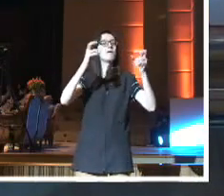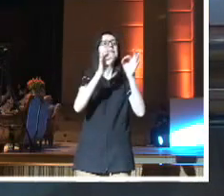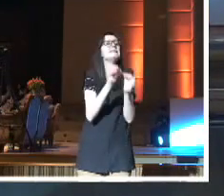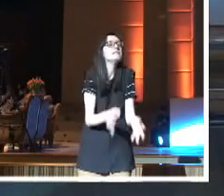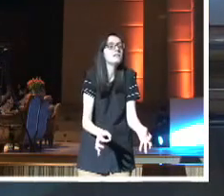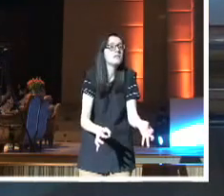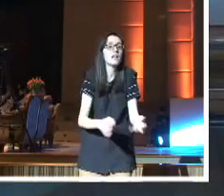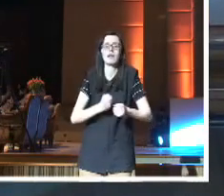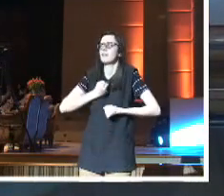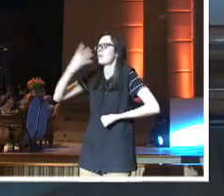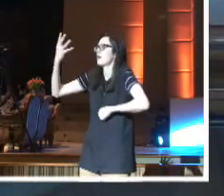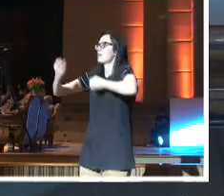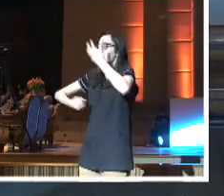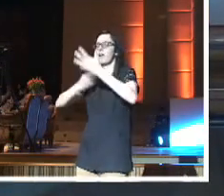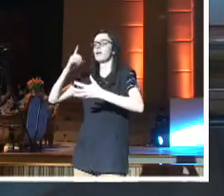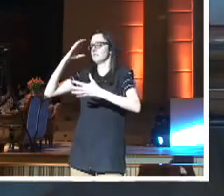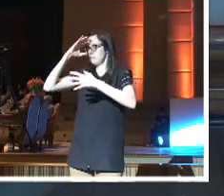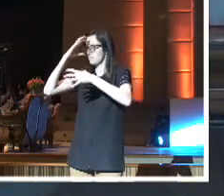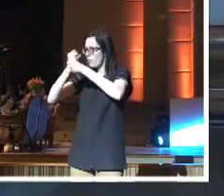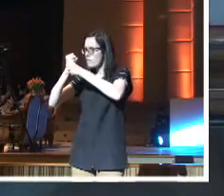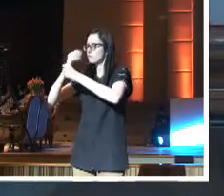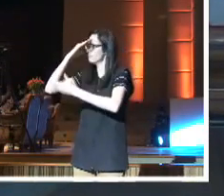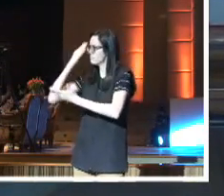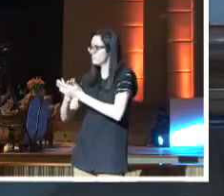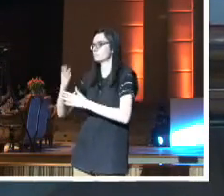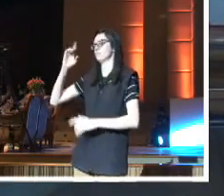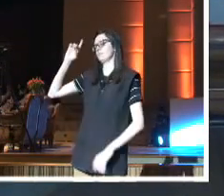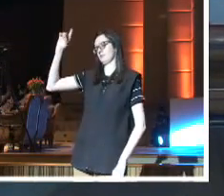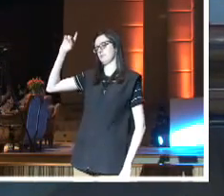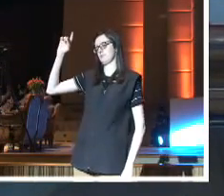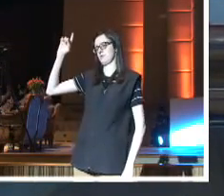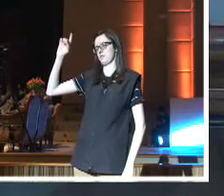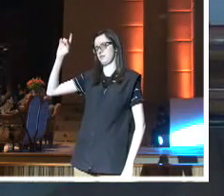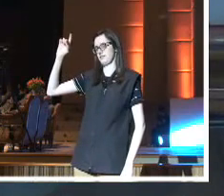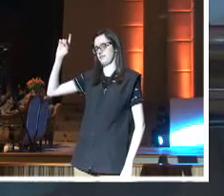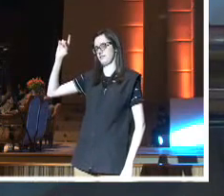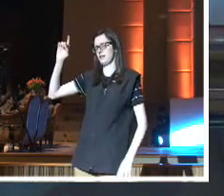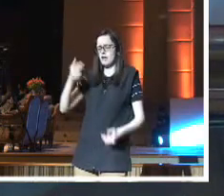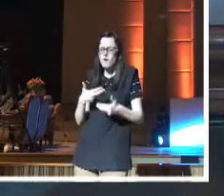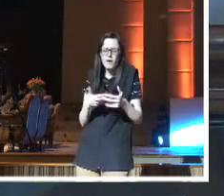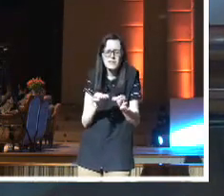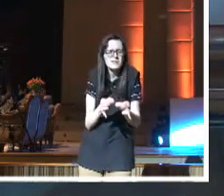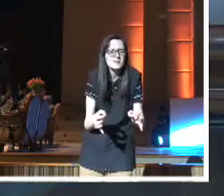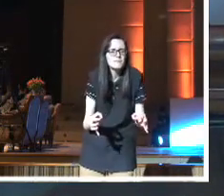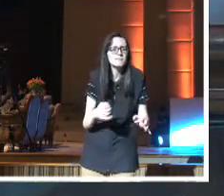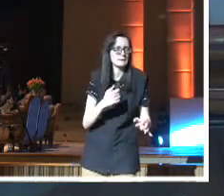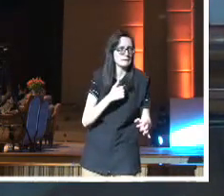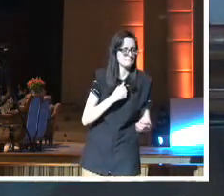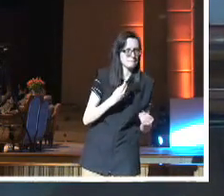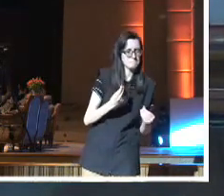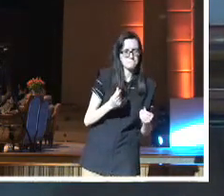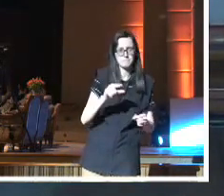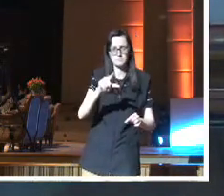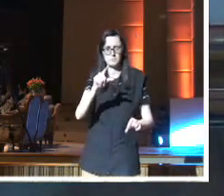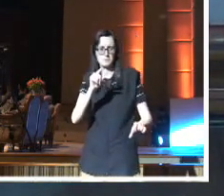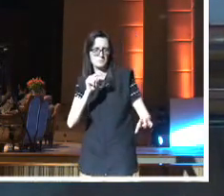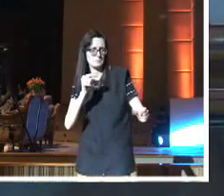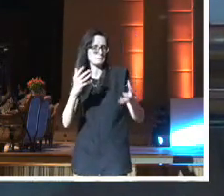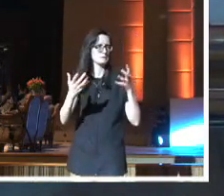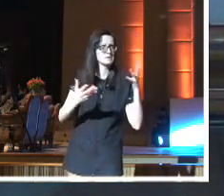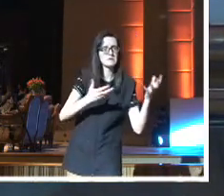coisas. A gente vai aprender a confiar em Deus em pequenas decisões, pequenos